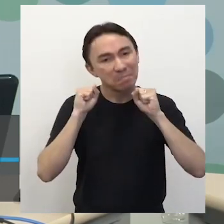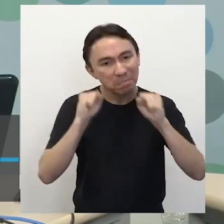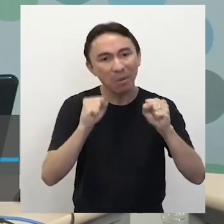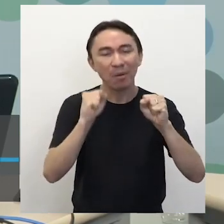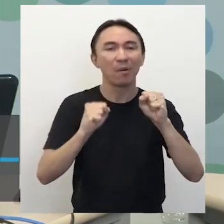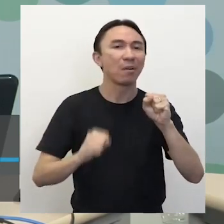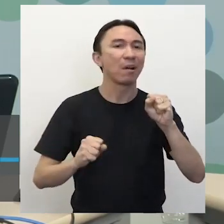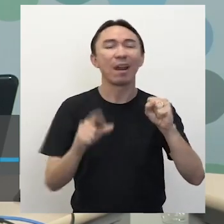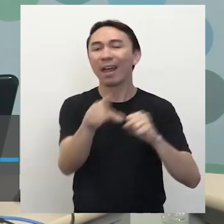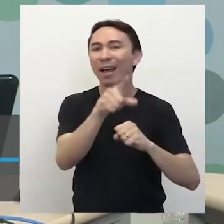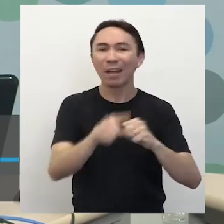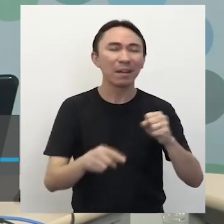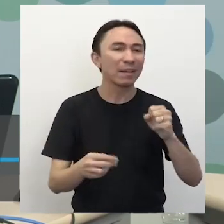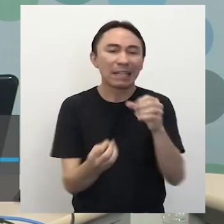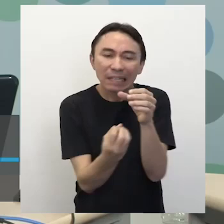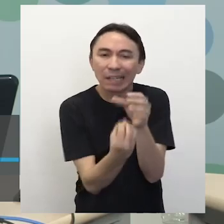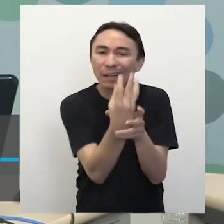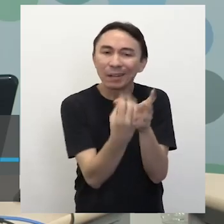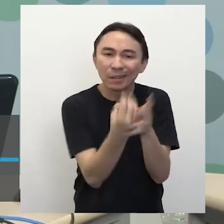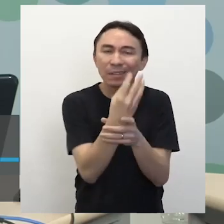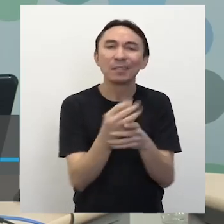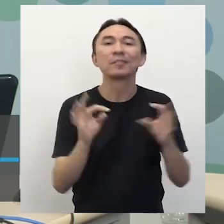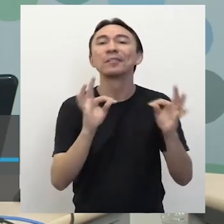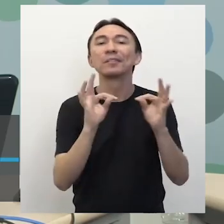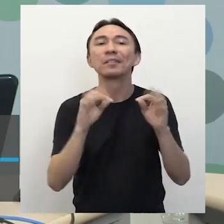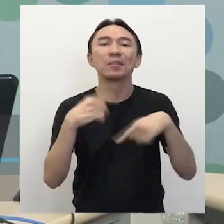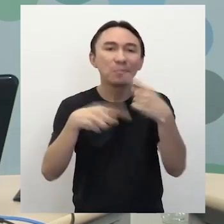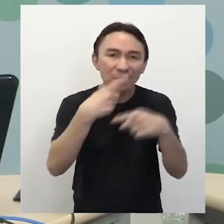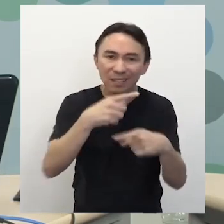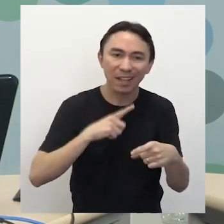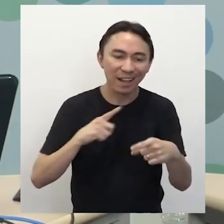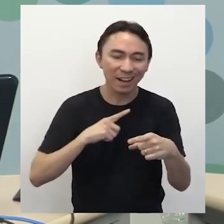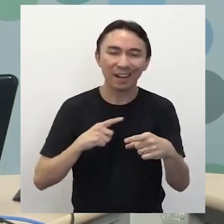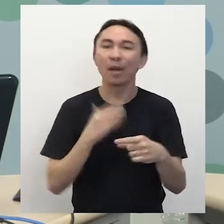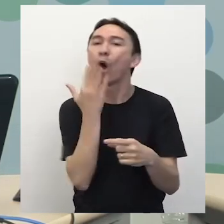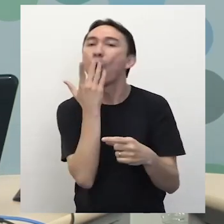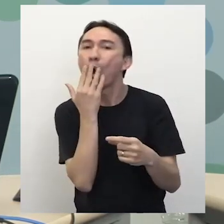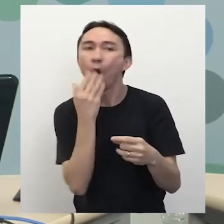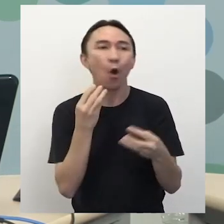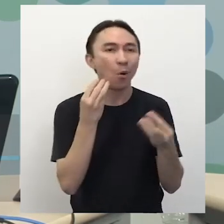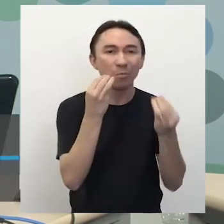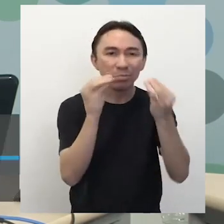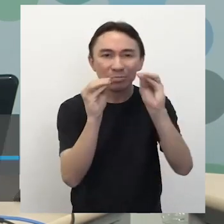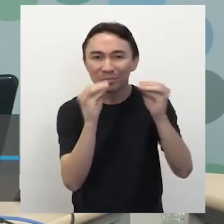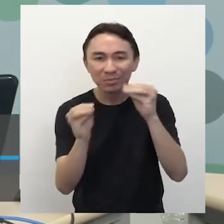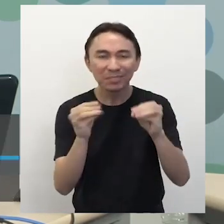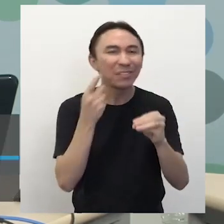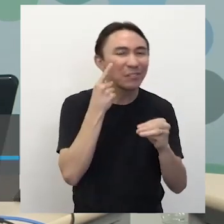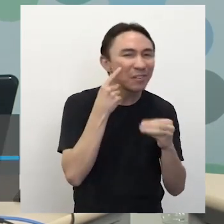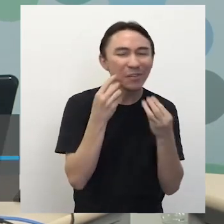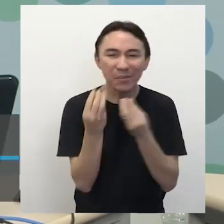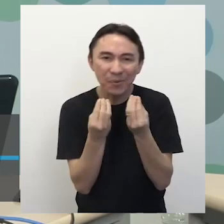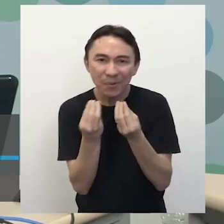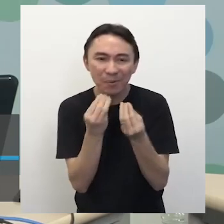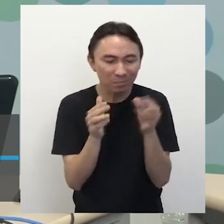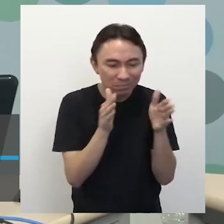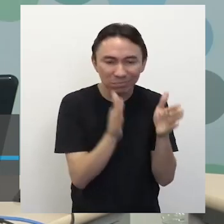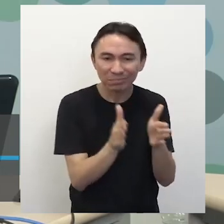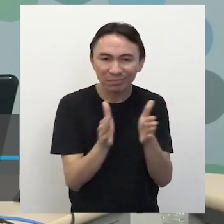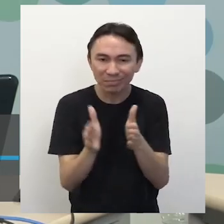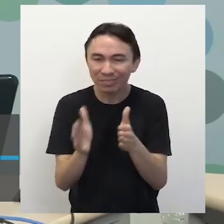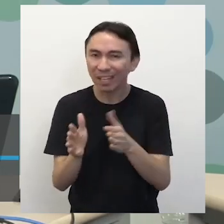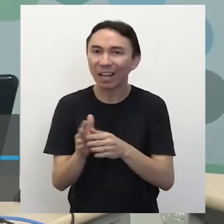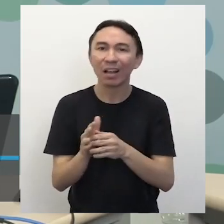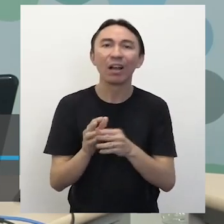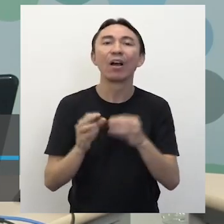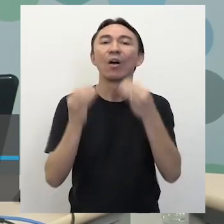criação dos bebês dela. E ela ia começar a colorir ali, e aí vocês podem entender ali do processo, como é que se faz. Ela coloca tudo